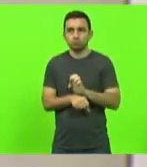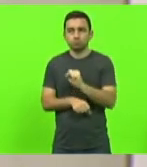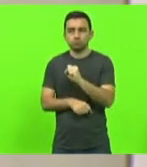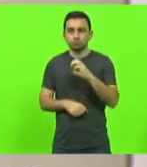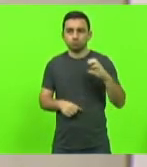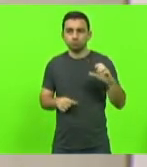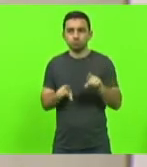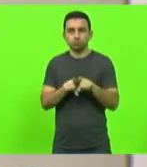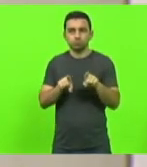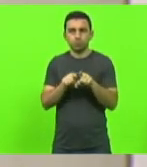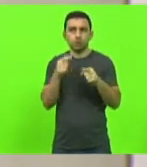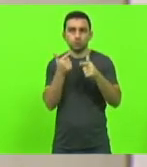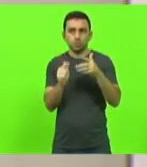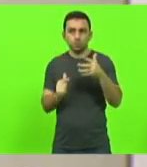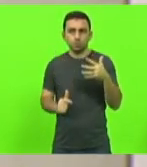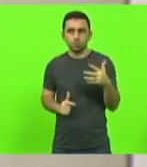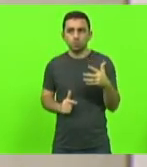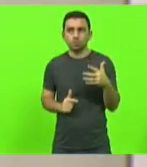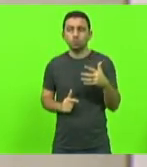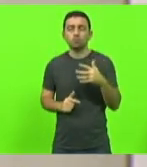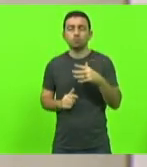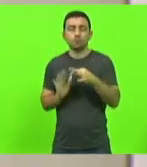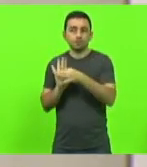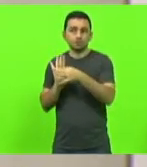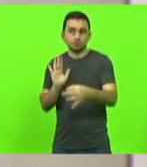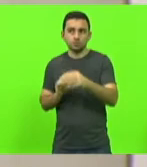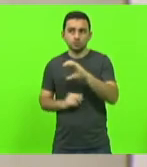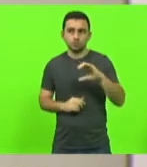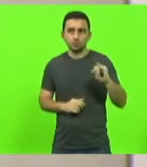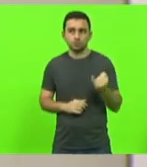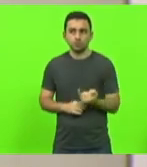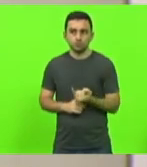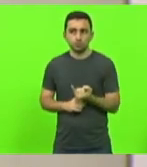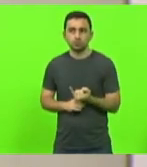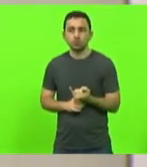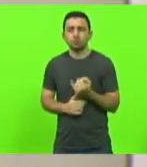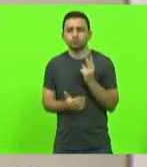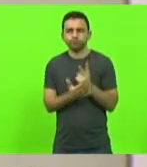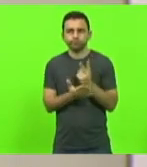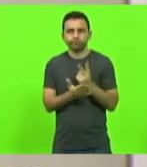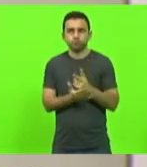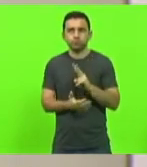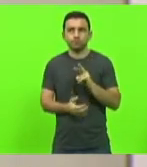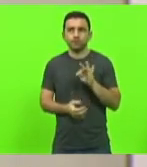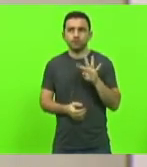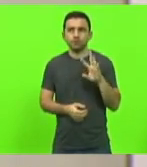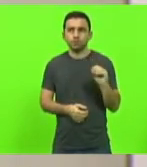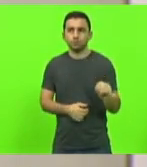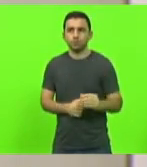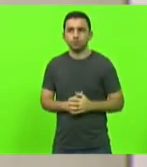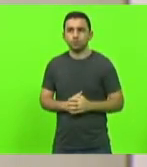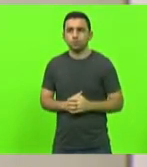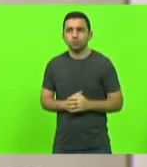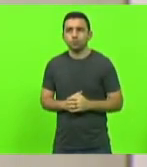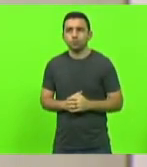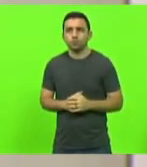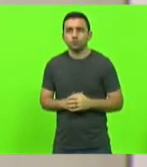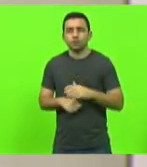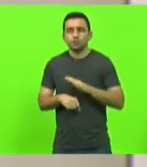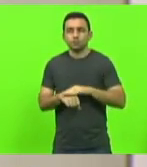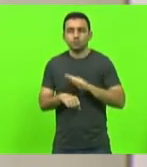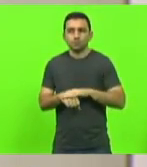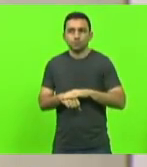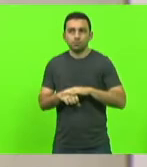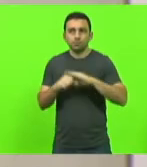outras providências. Parecer da Comissão de Constituição e Justiça é pela manutenção do veto. Relator, deputado José Milton